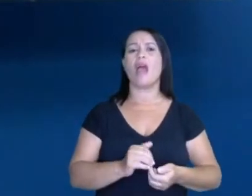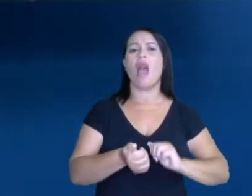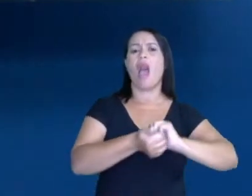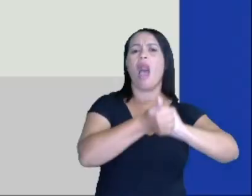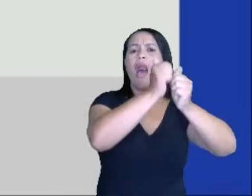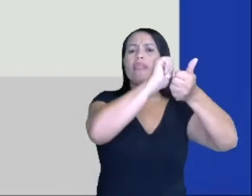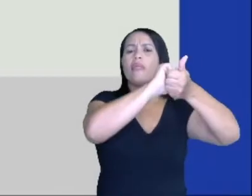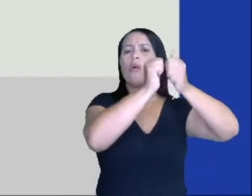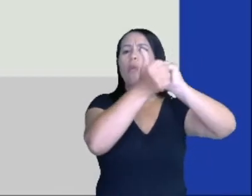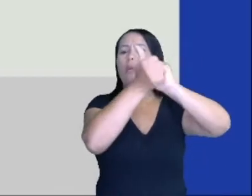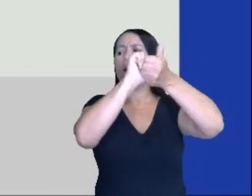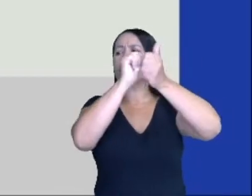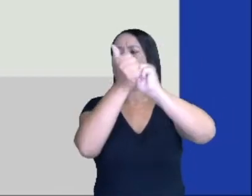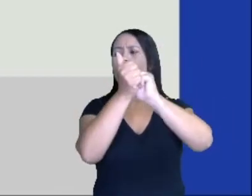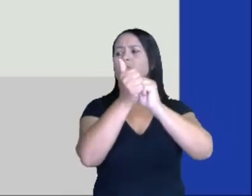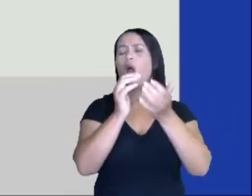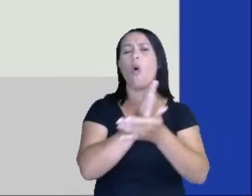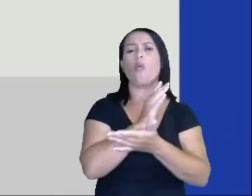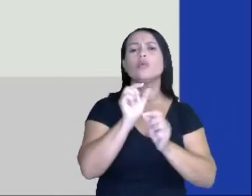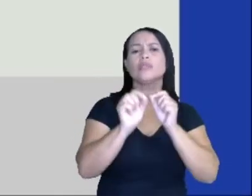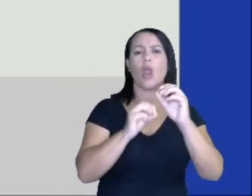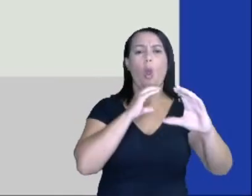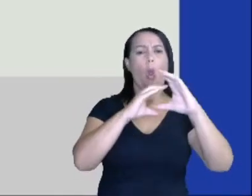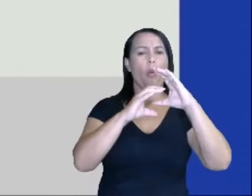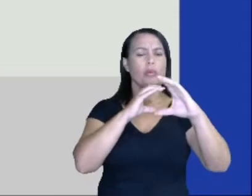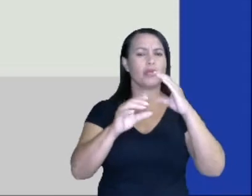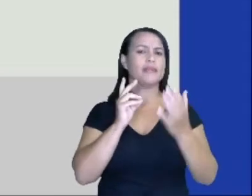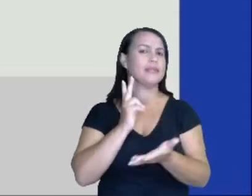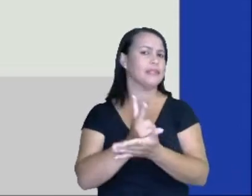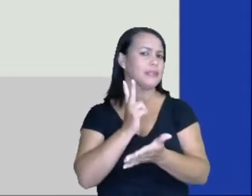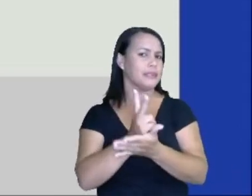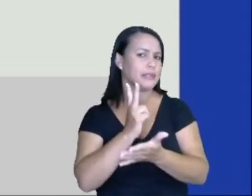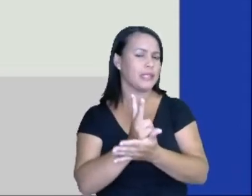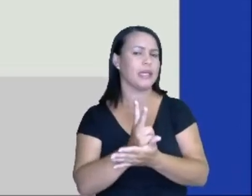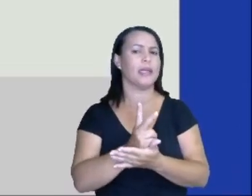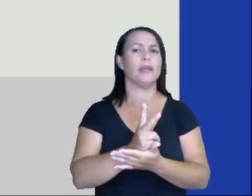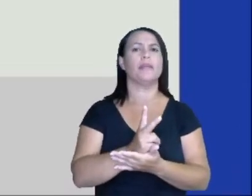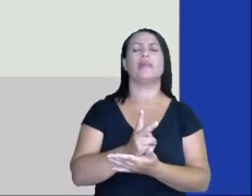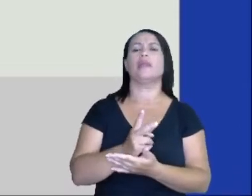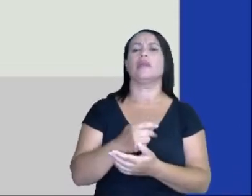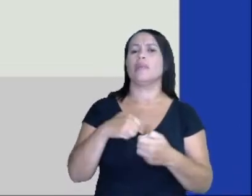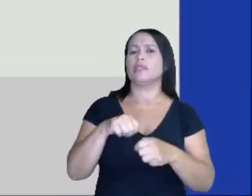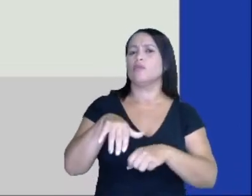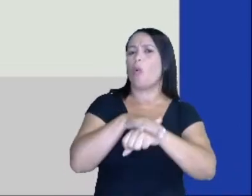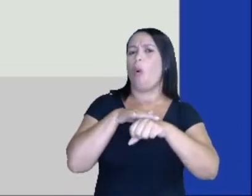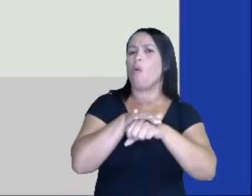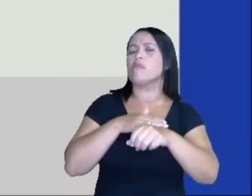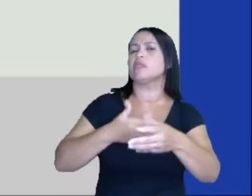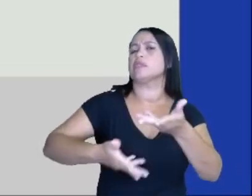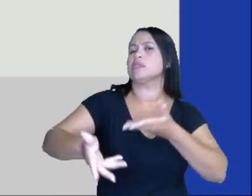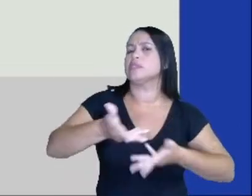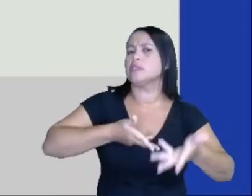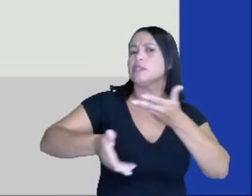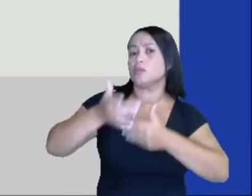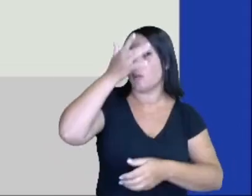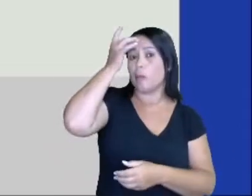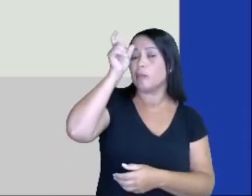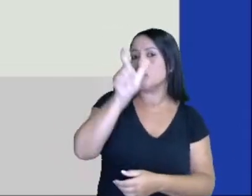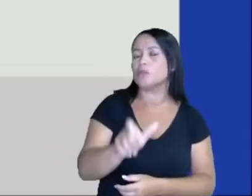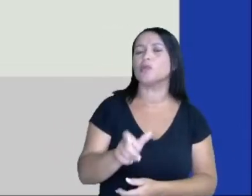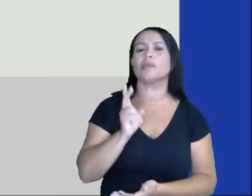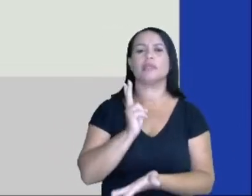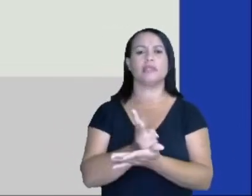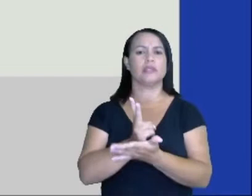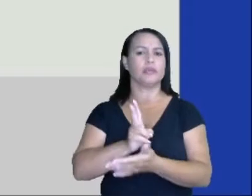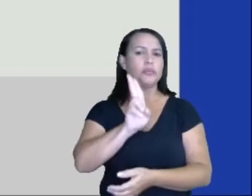Adequação à situação comunicativa. Todas as vezes que nós formos conversar, interagir com alguém, nós